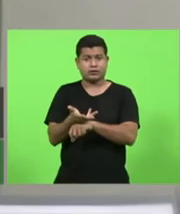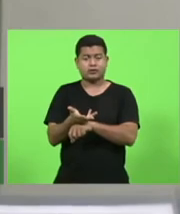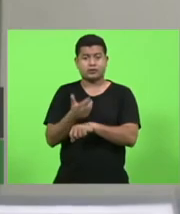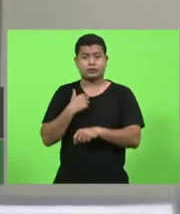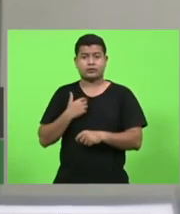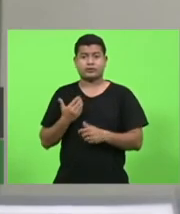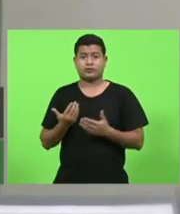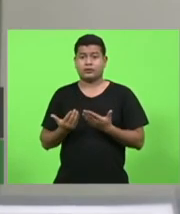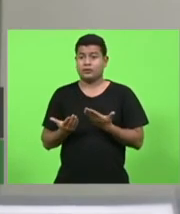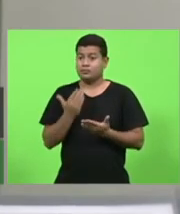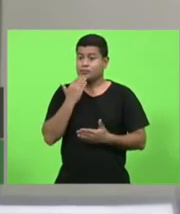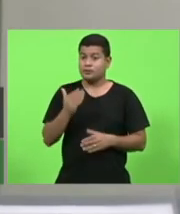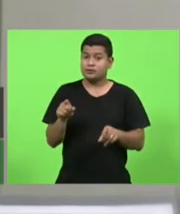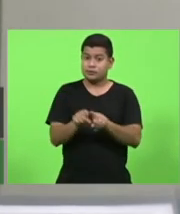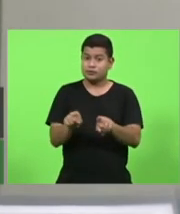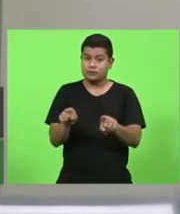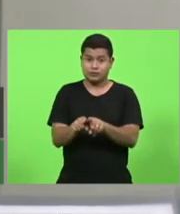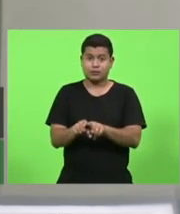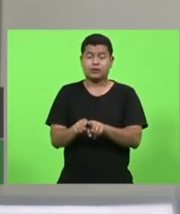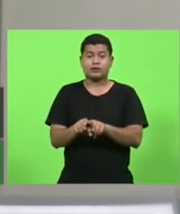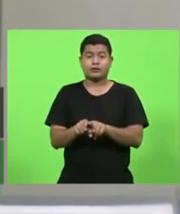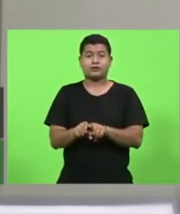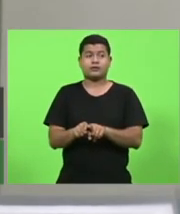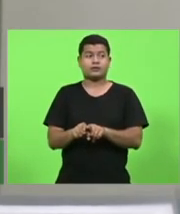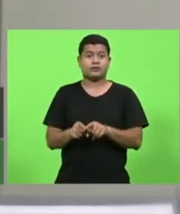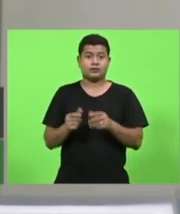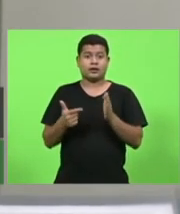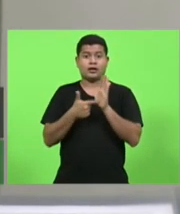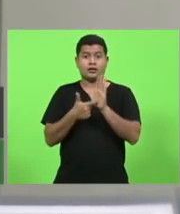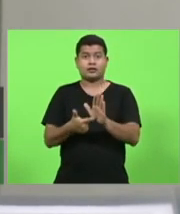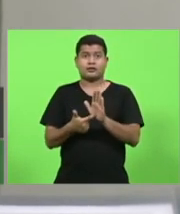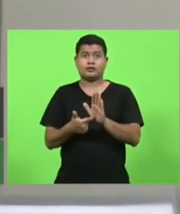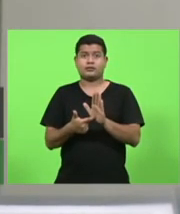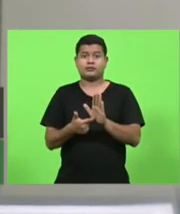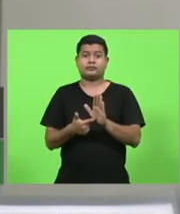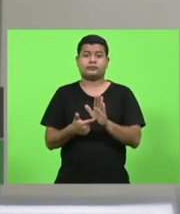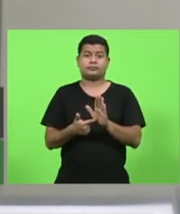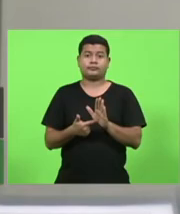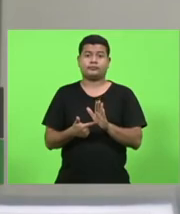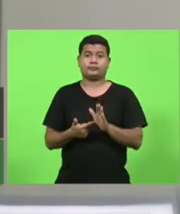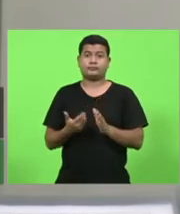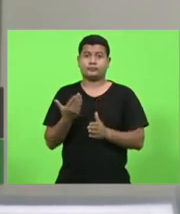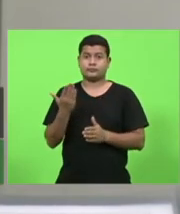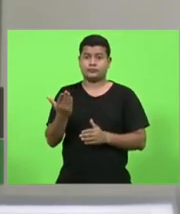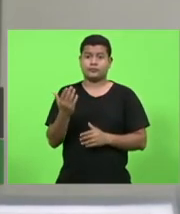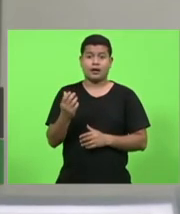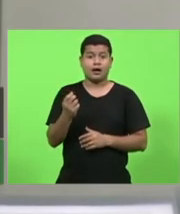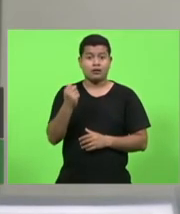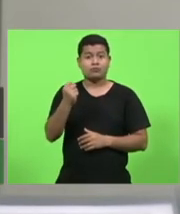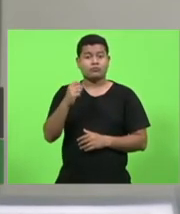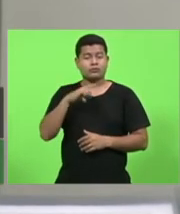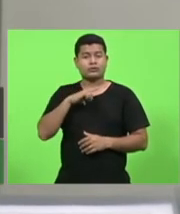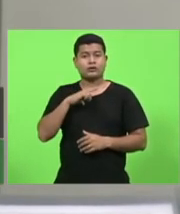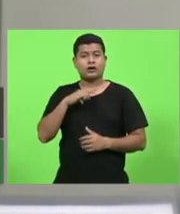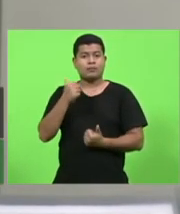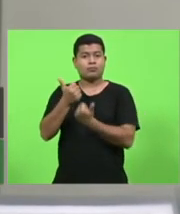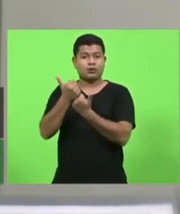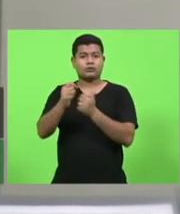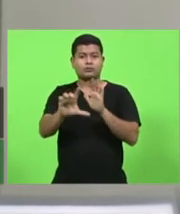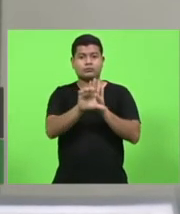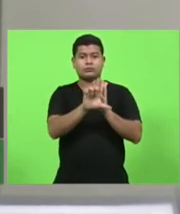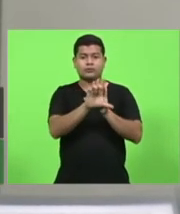solicitando também a mesma disposição dessa indicação. Aquele lá tem uma força de lei. E